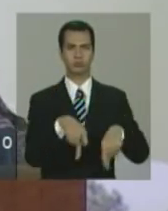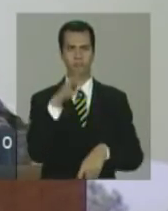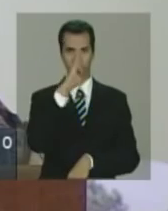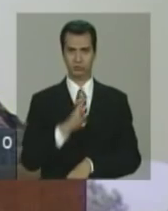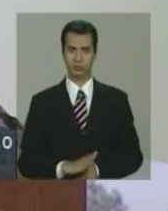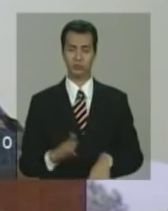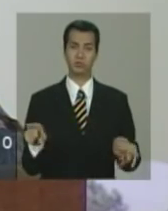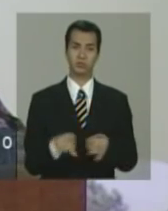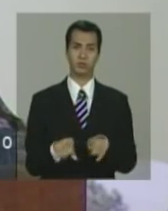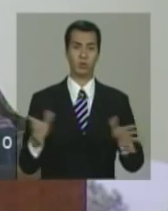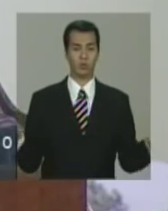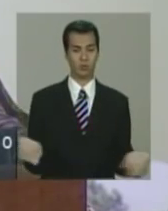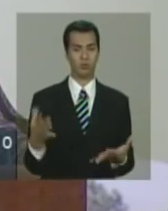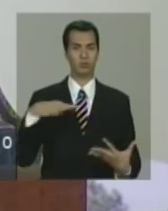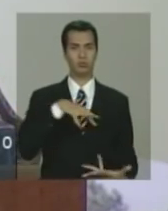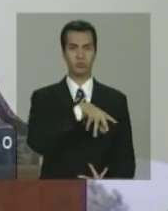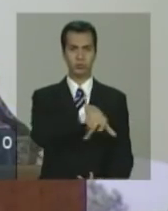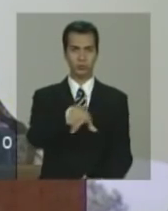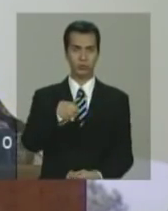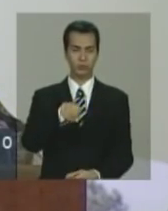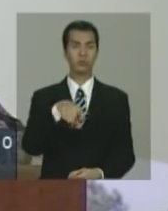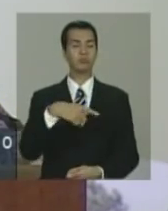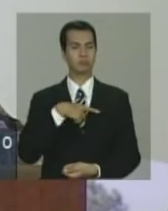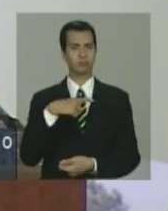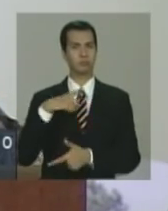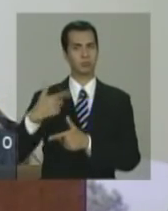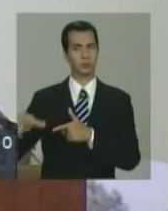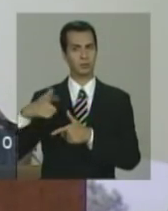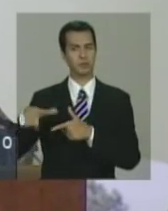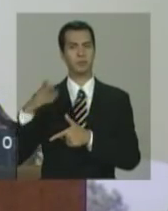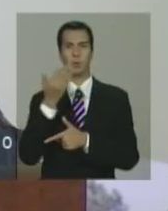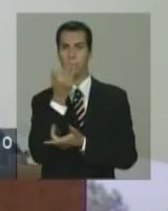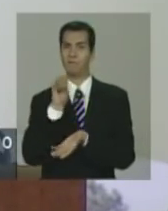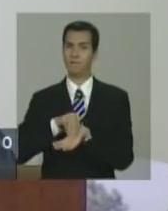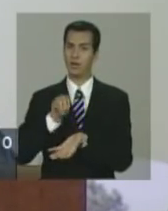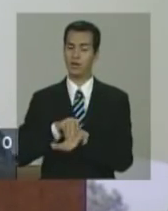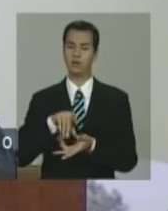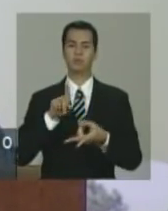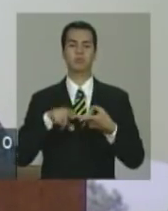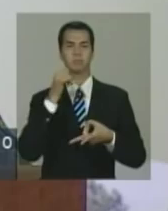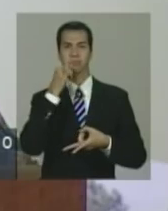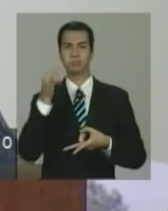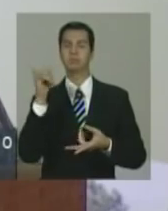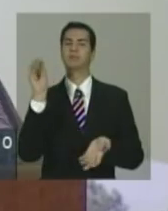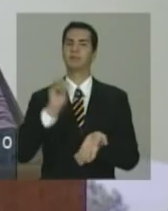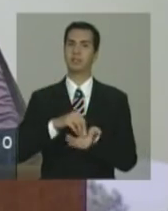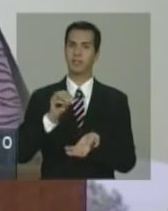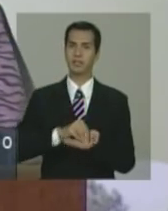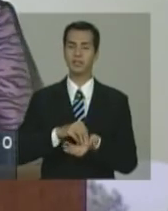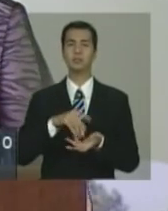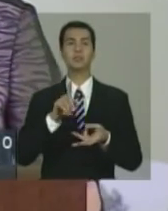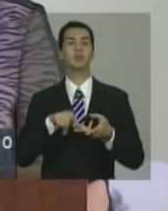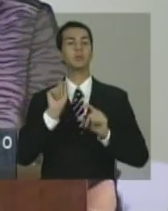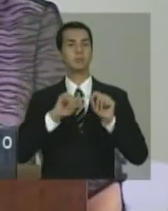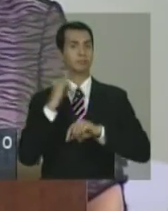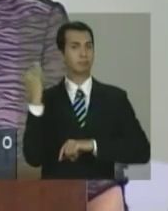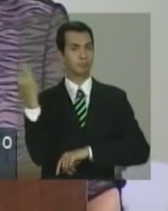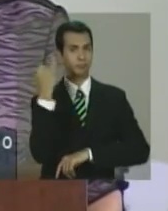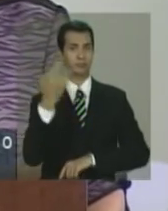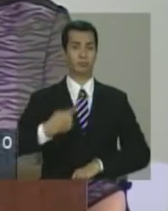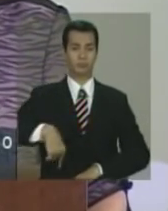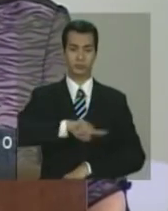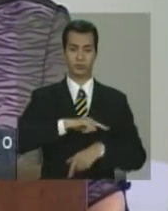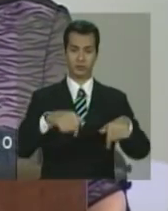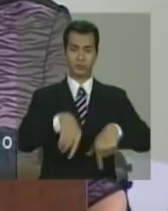mundo em que a questão alimentar e a questão energética é tão estratégica, de termos